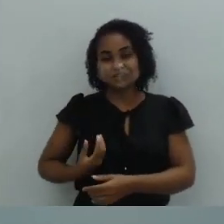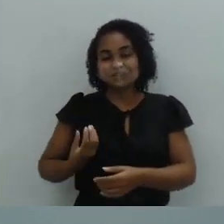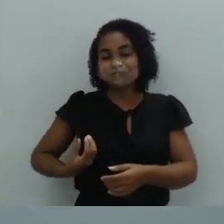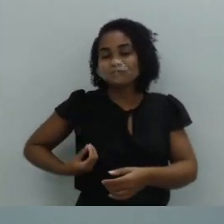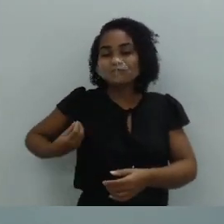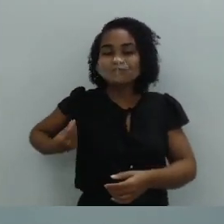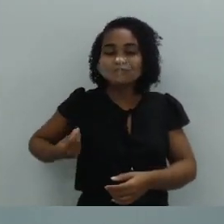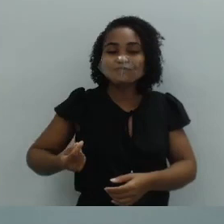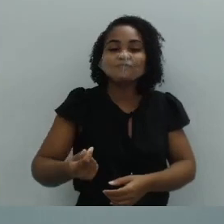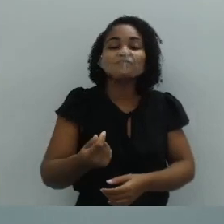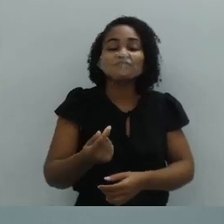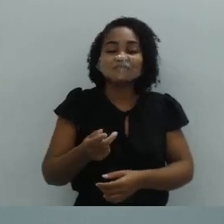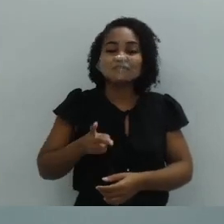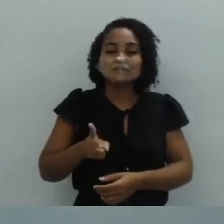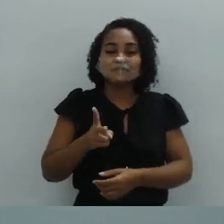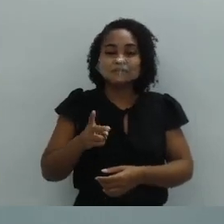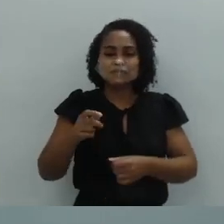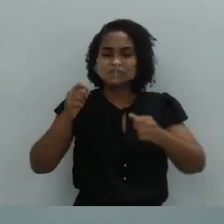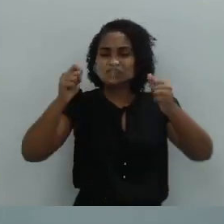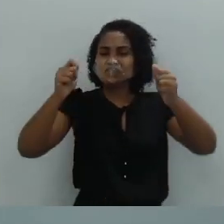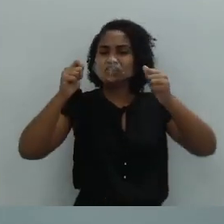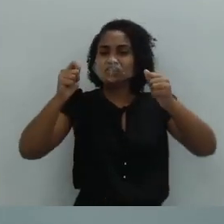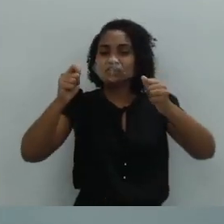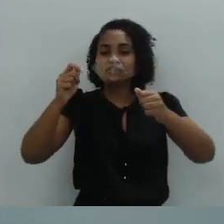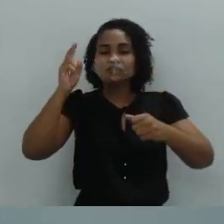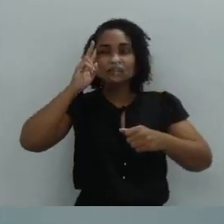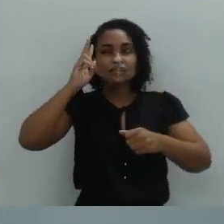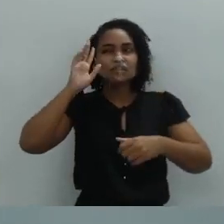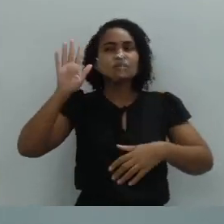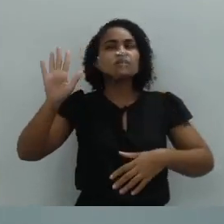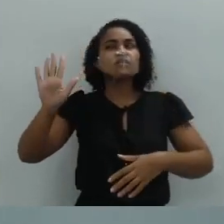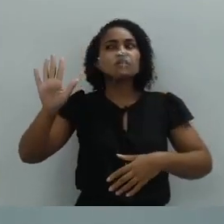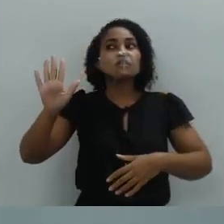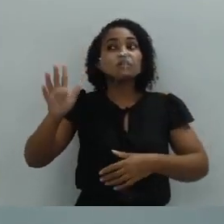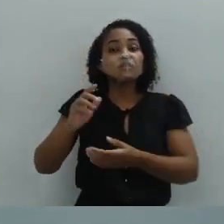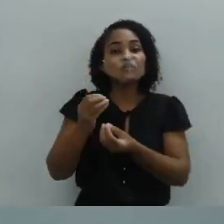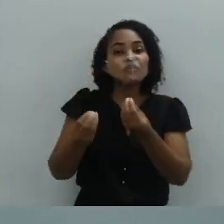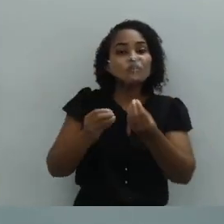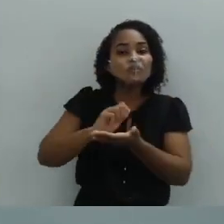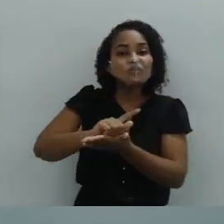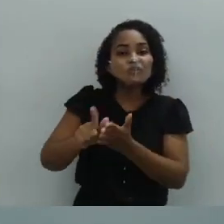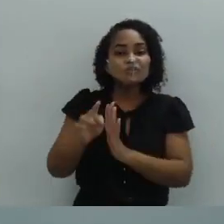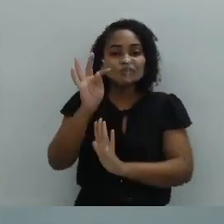vida toda. Sempre que você precisar reivindicar alguma coisa, lembra, olha o gênero